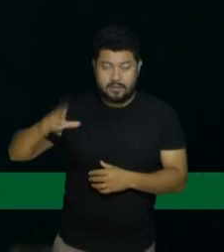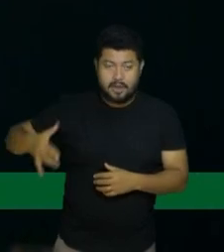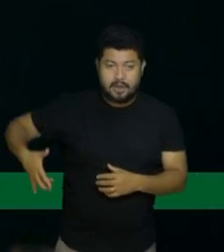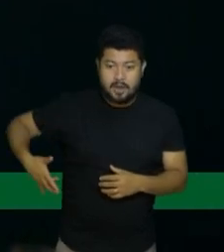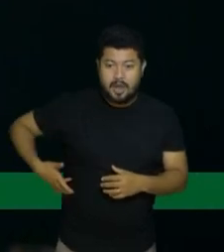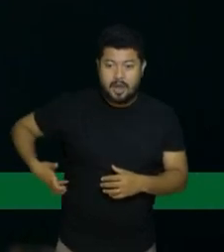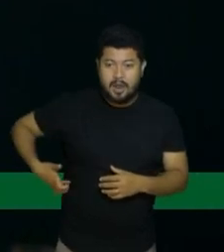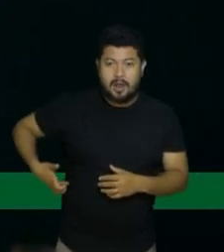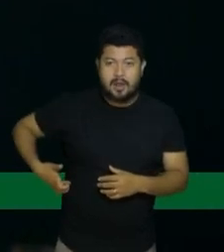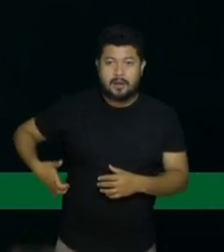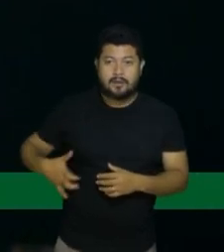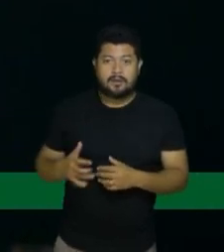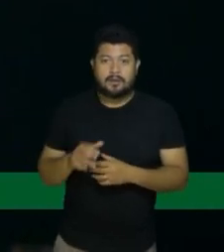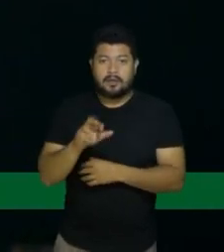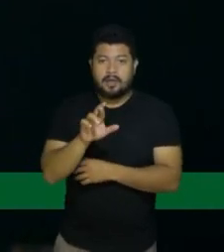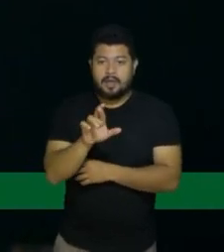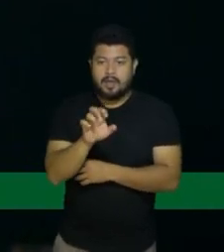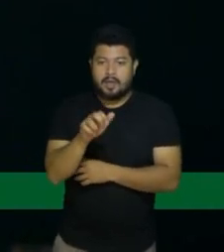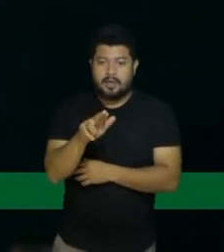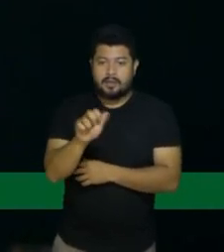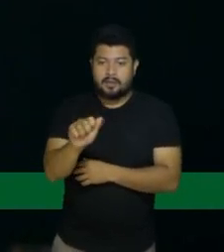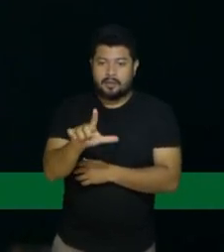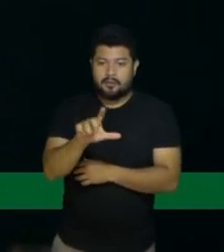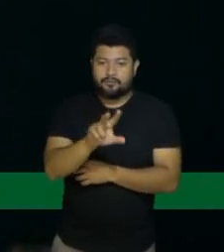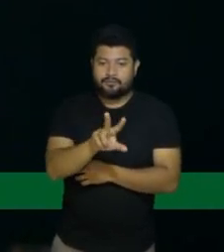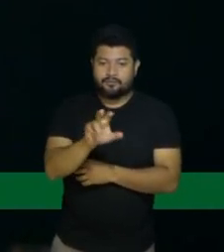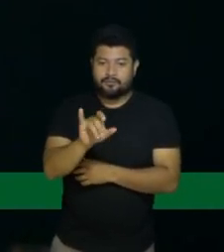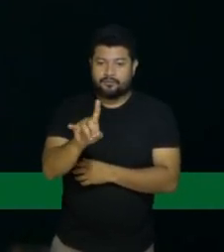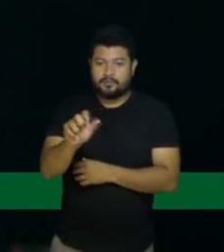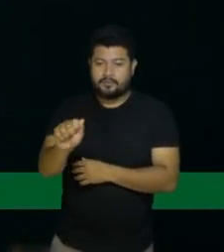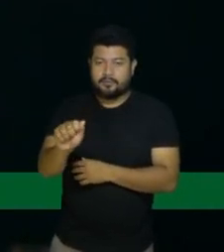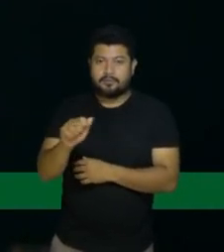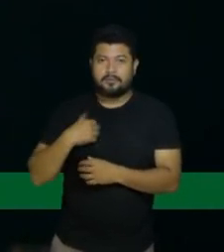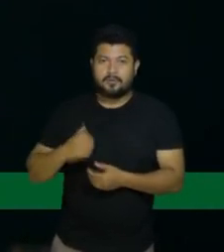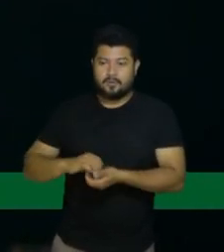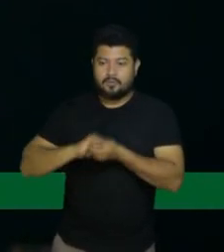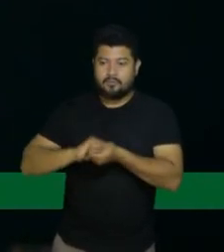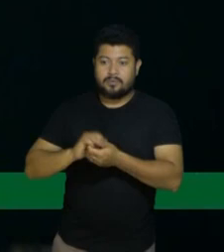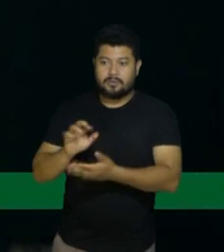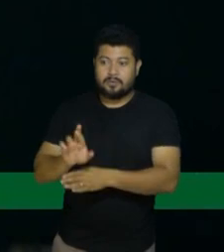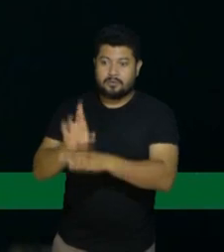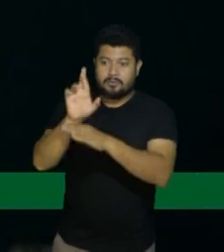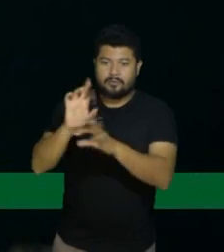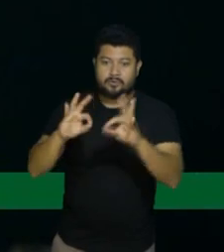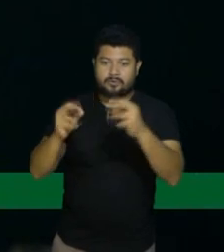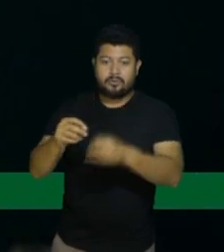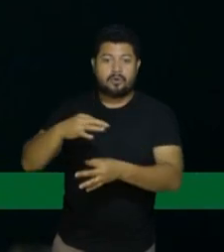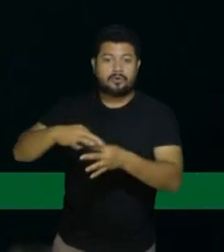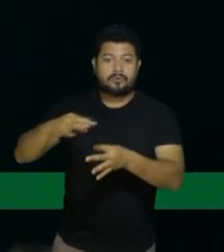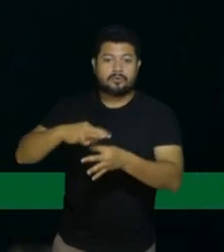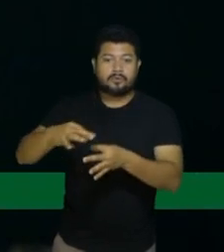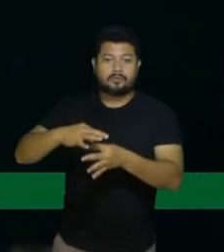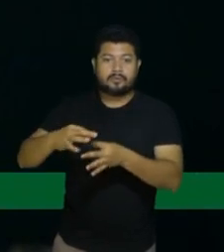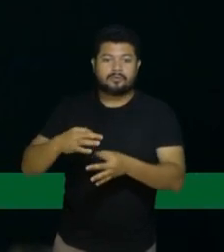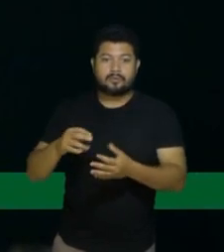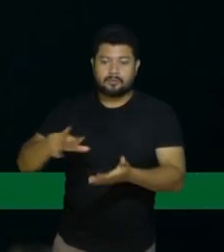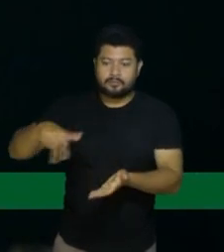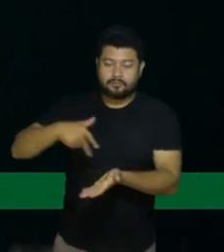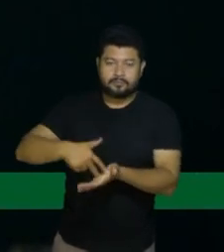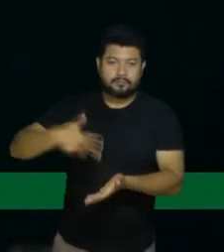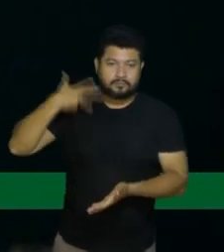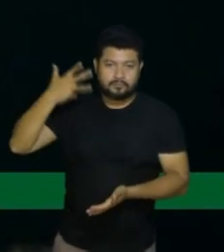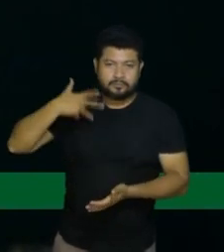entidades que que vão poder usar do microfone e aos nossos anfitriões né o Prefeito Mário a